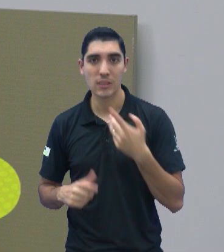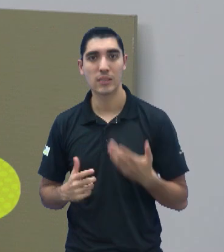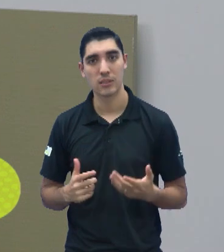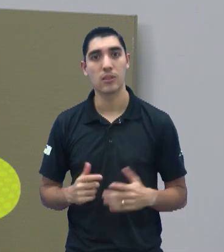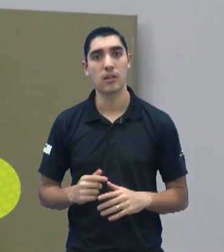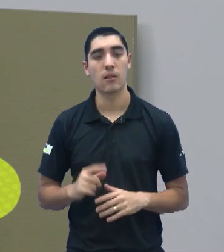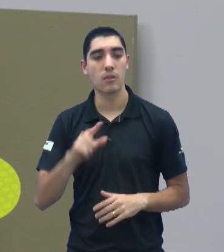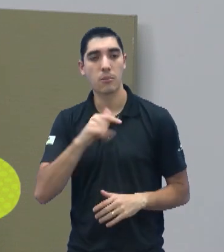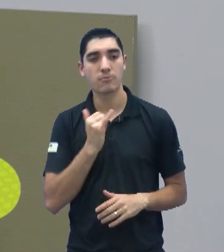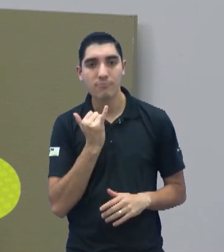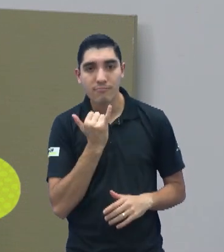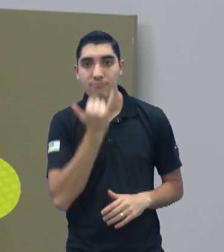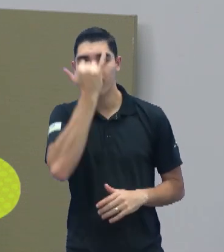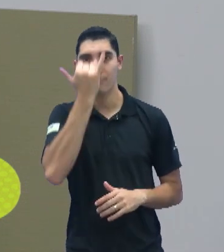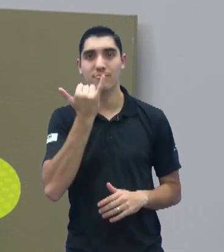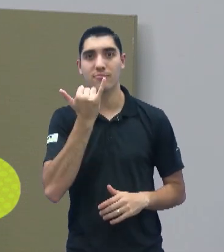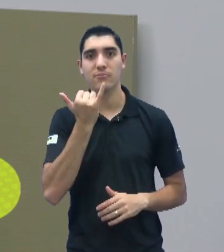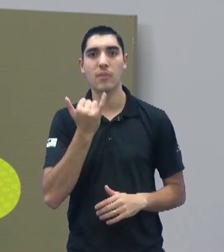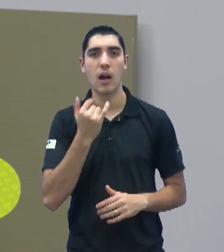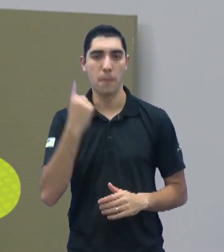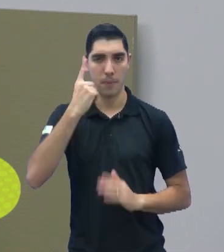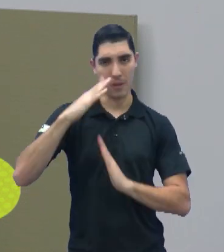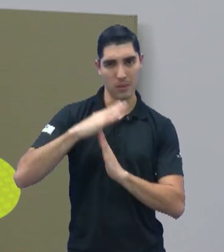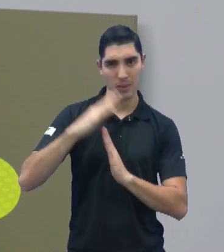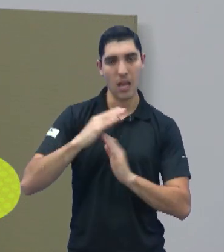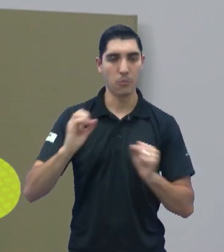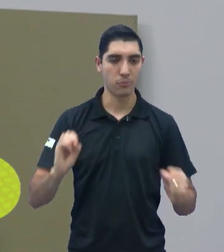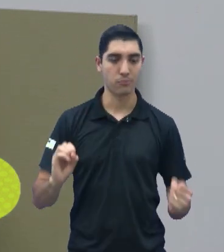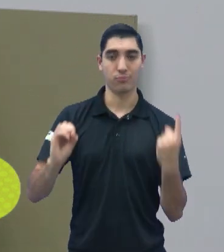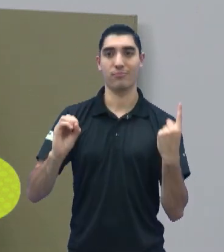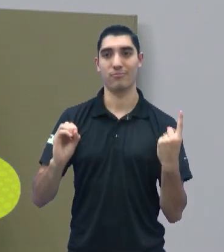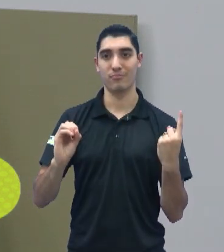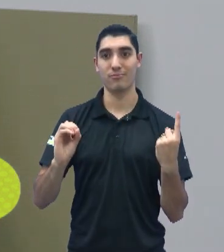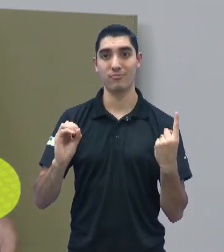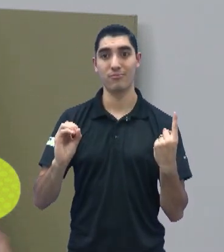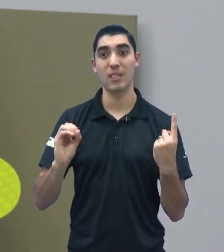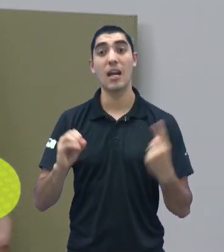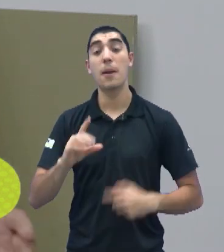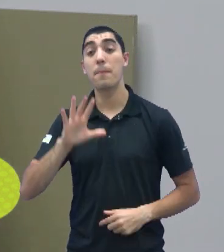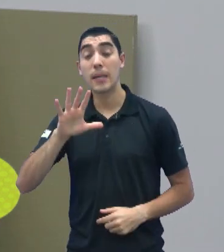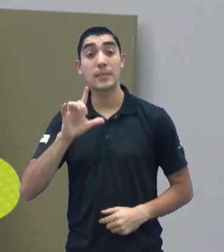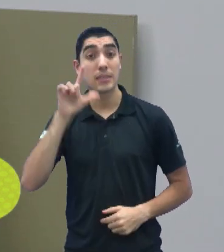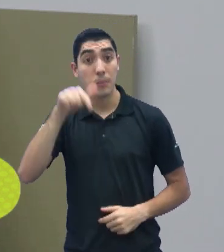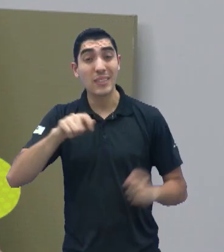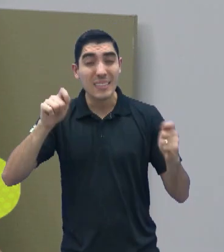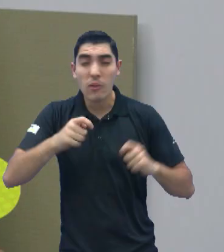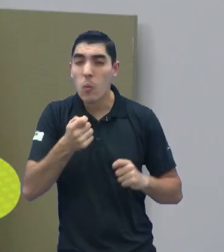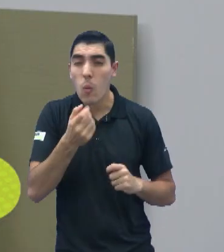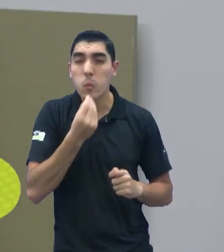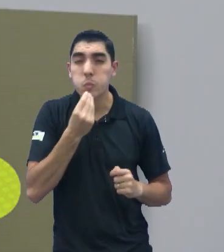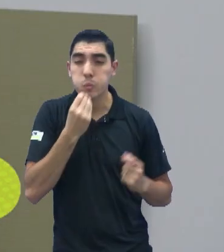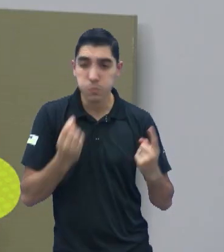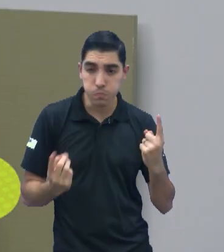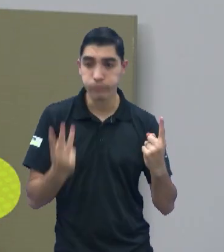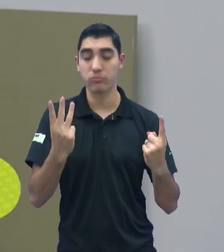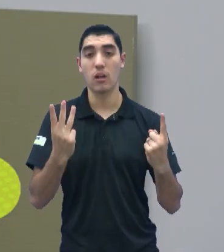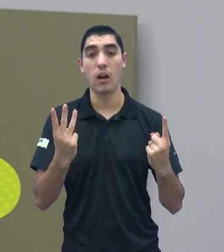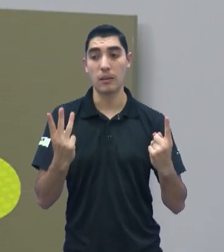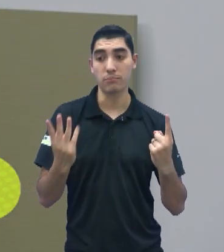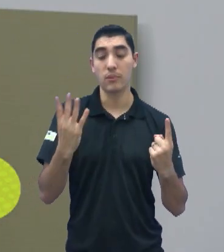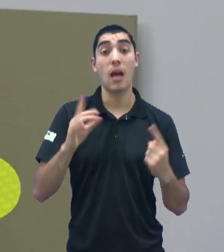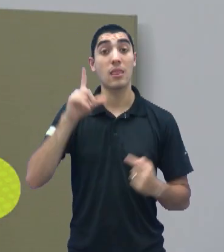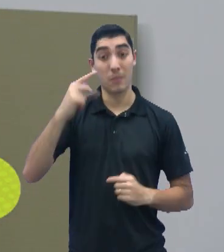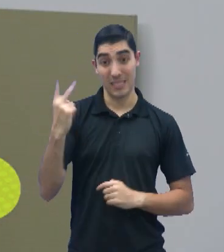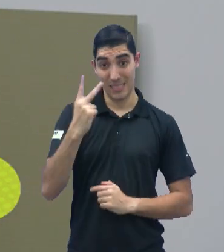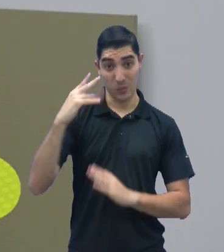Acabamos tomando um gol ali de 1-0, acabou o primeiro tempo 1-0, mas assim, a gente teve chance de virar o jogo com 3-1, de repente até um 4-1. E voltou pro segundo tempo, aí a